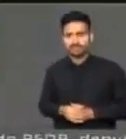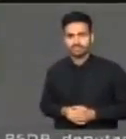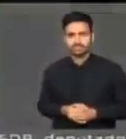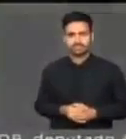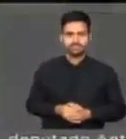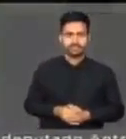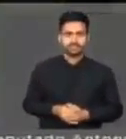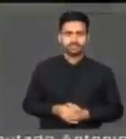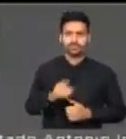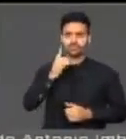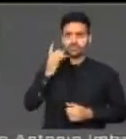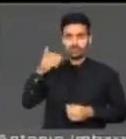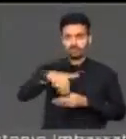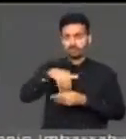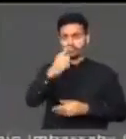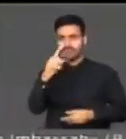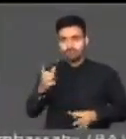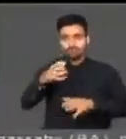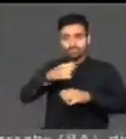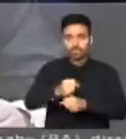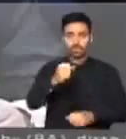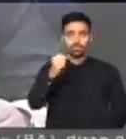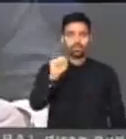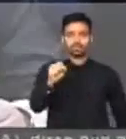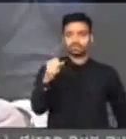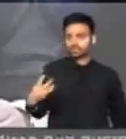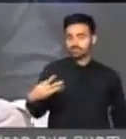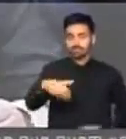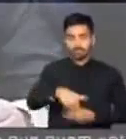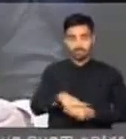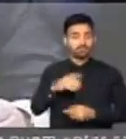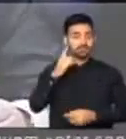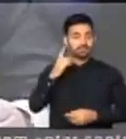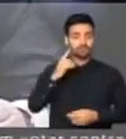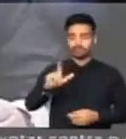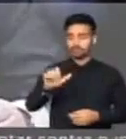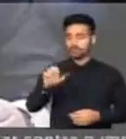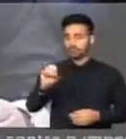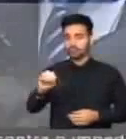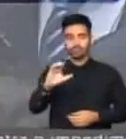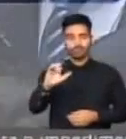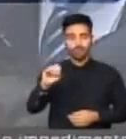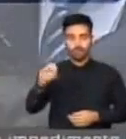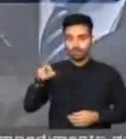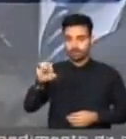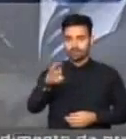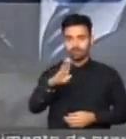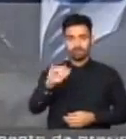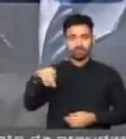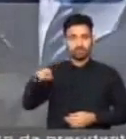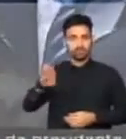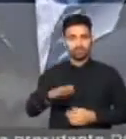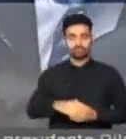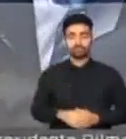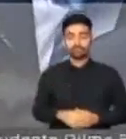votou não, totalizando 83 votos. Deputado Lelo Coimbra, do PMDB. Presidente,